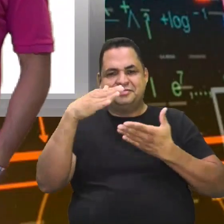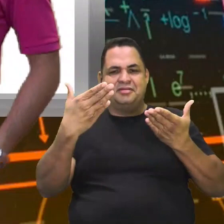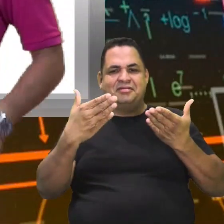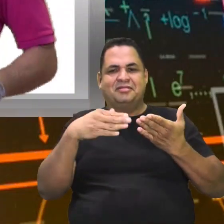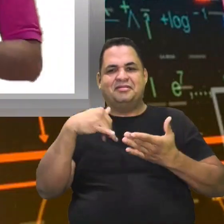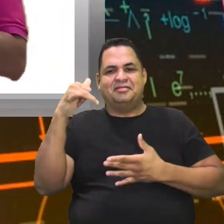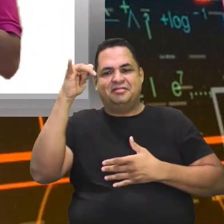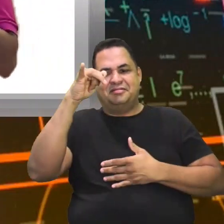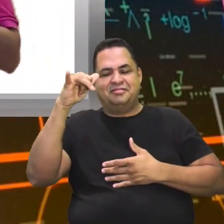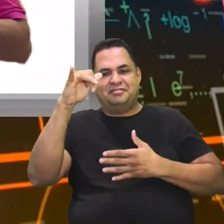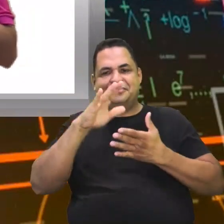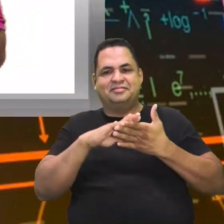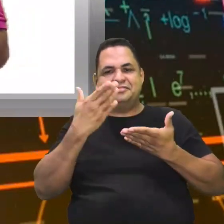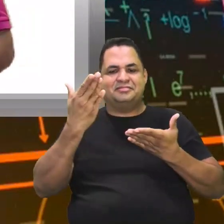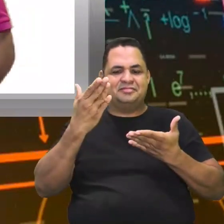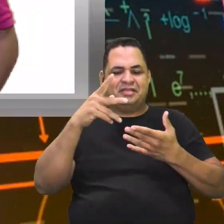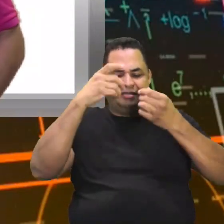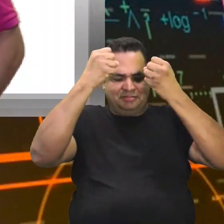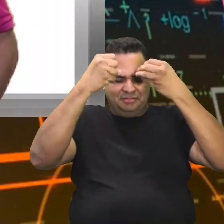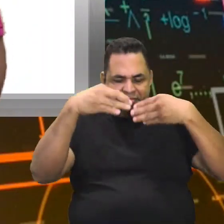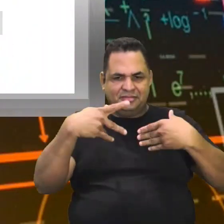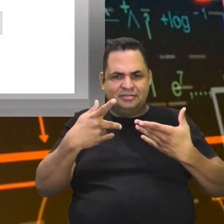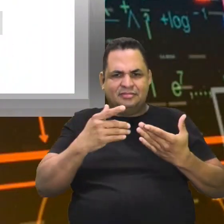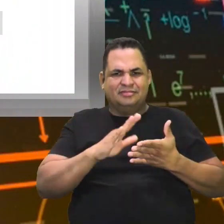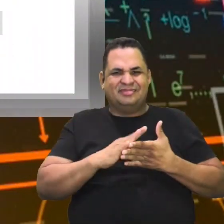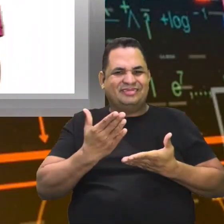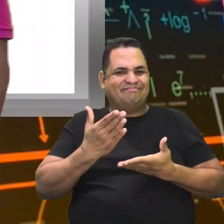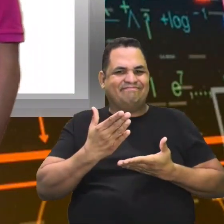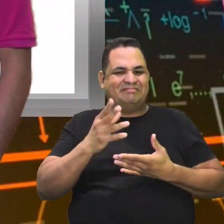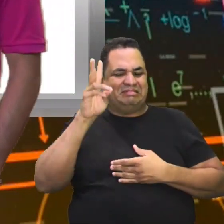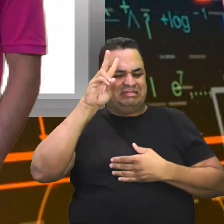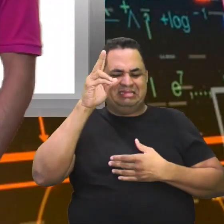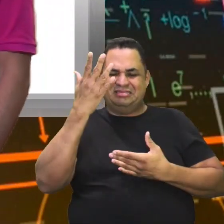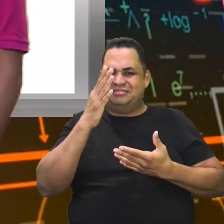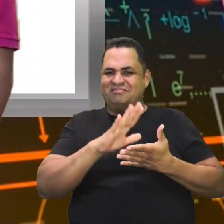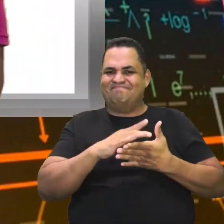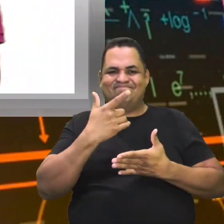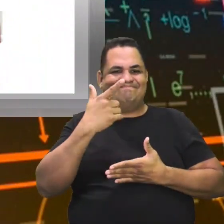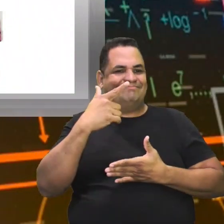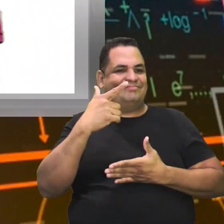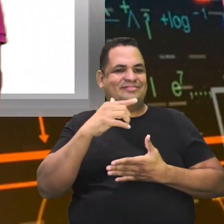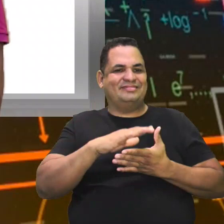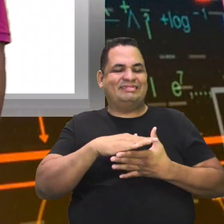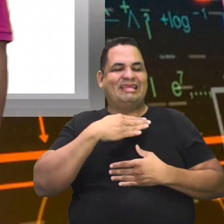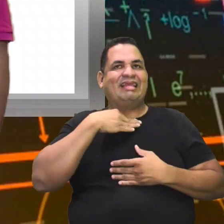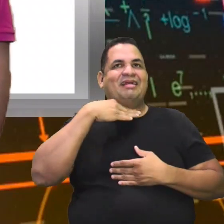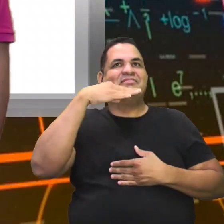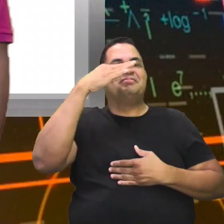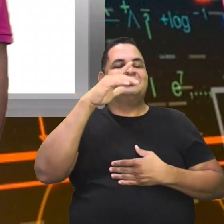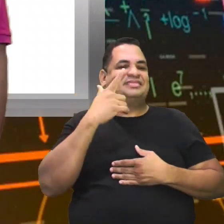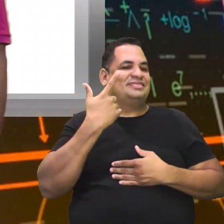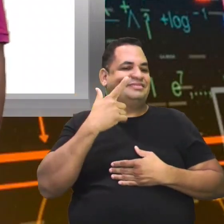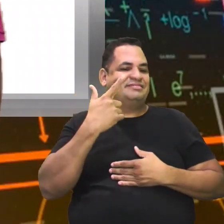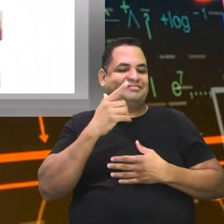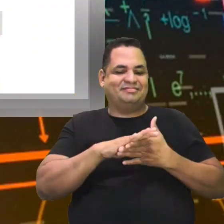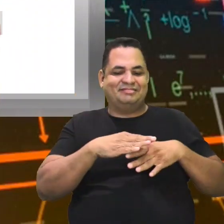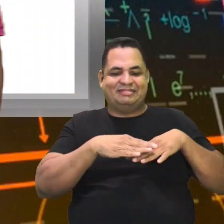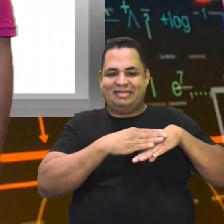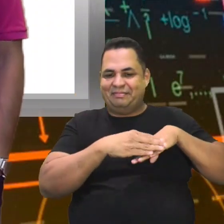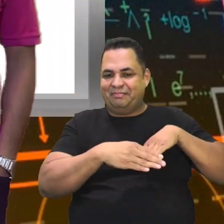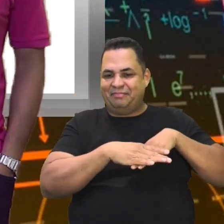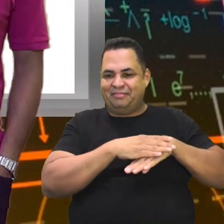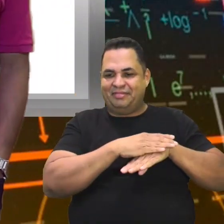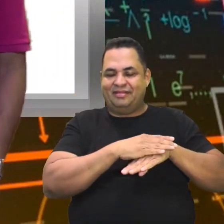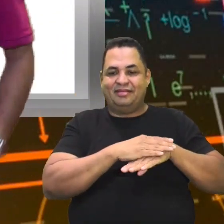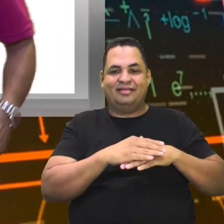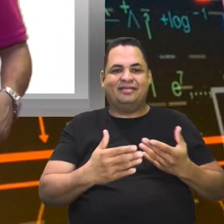história aconteceu tipo. assim, assado e tal. Aí seu pai olha assim e fala, não, meu filho, essa história tá muito sem pé nem cabeça, tá sem sentido. Sem sentido. Não tá.